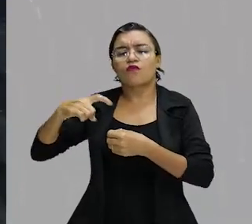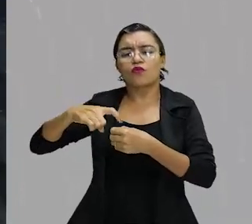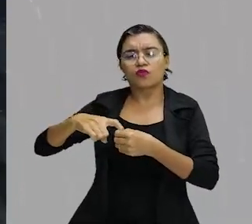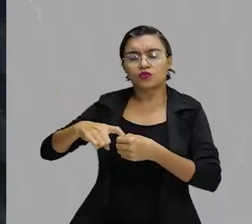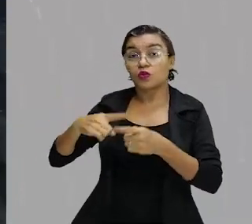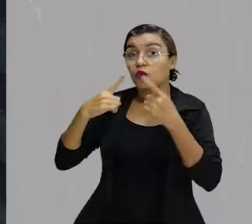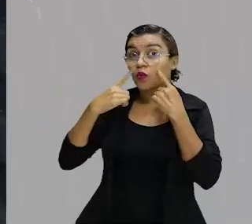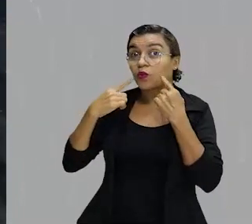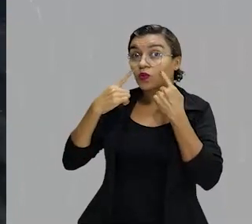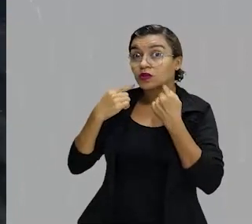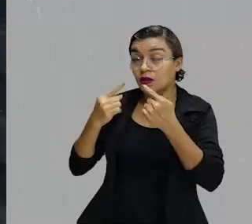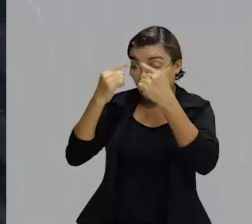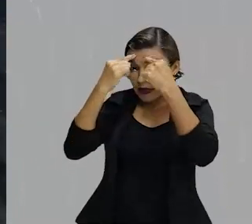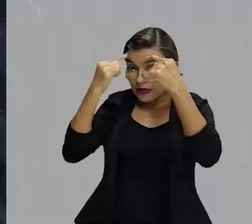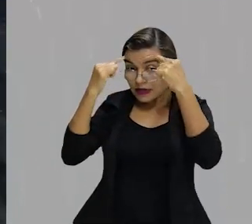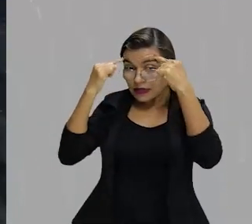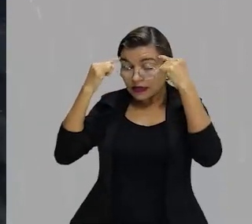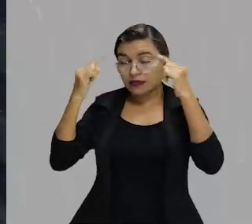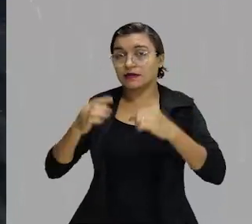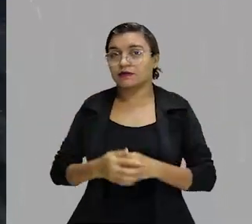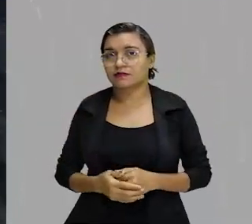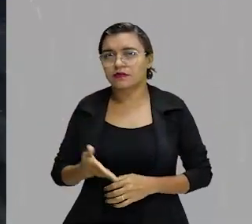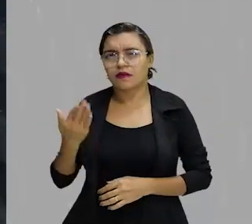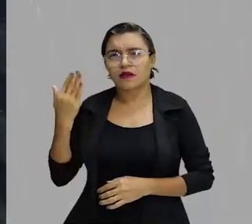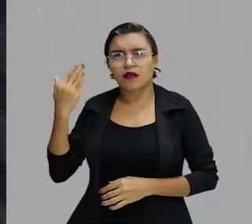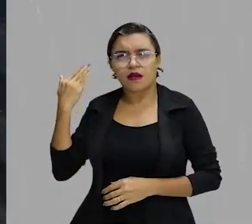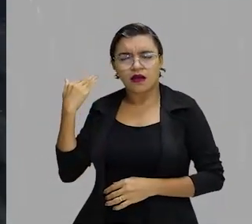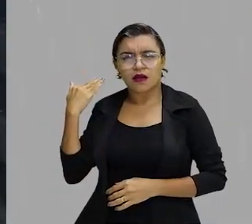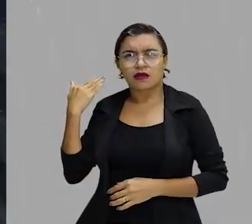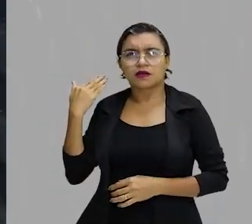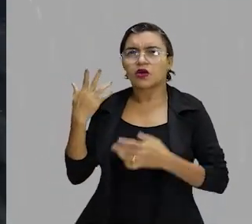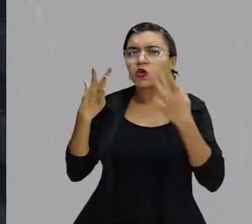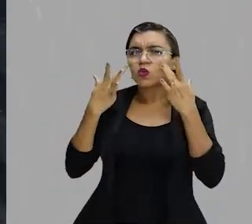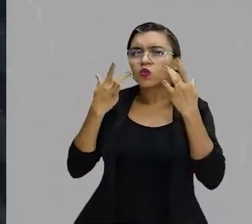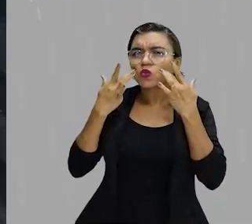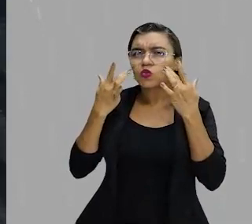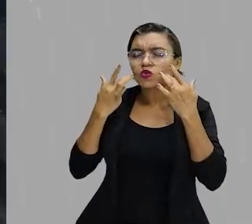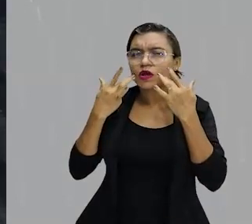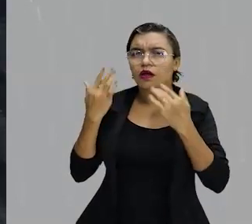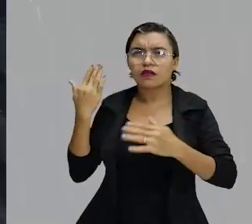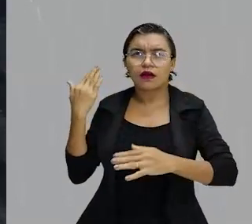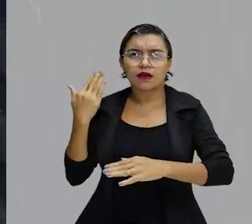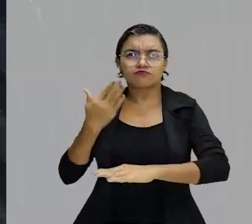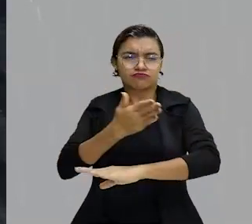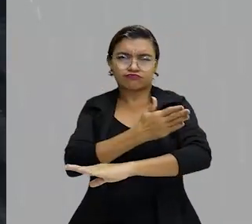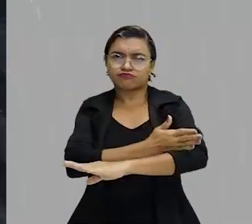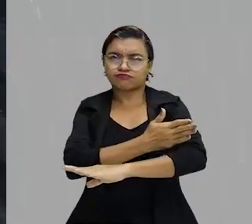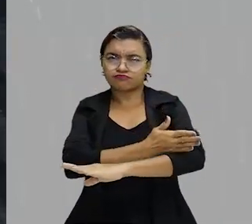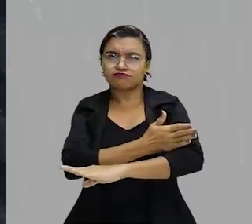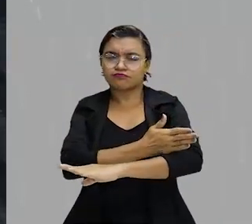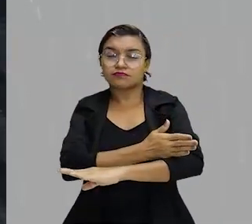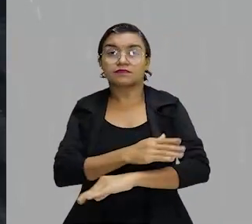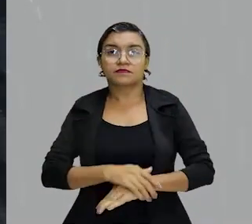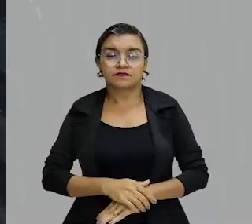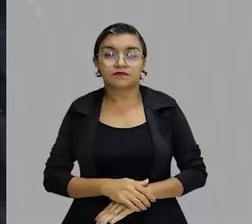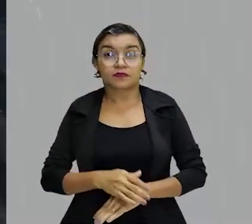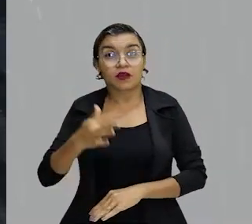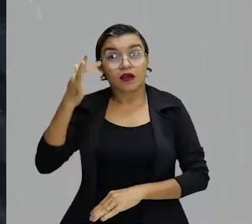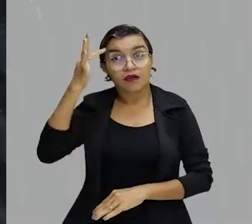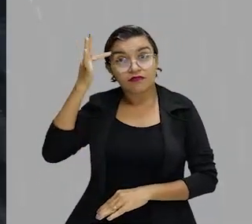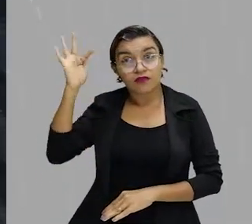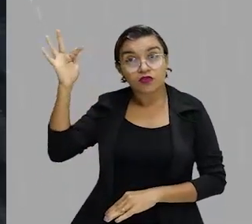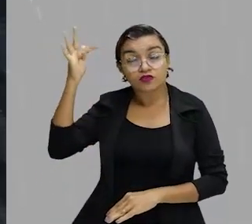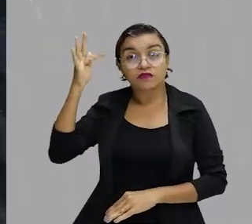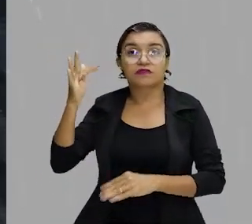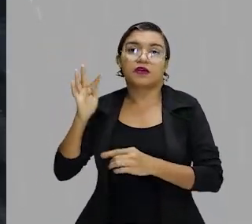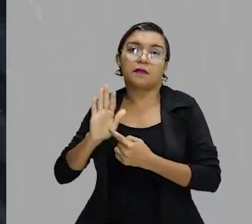do teatro, ele acontece lá na Grécia Antiga, lá no período clássico, tá bom? A filosofia vai dar ideia para vocês, a arte vai